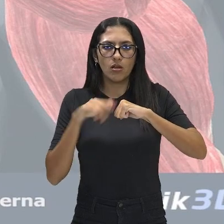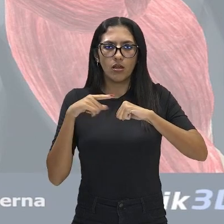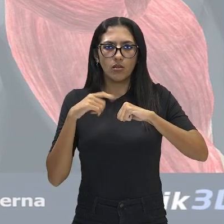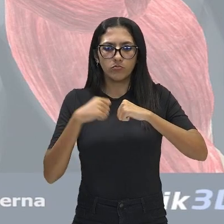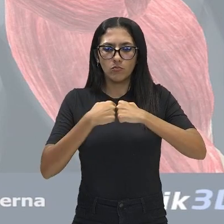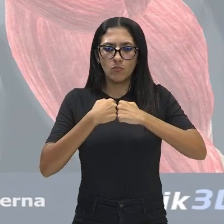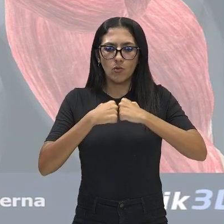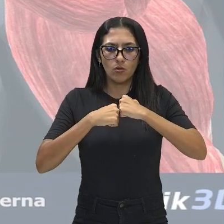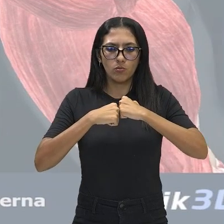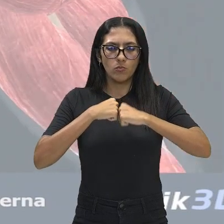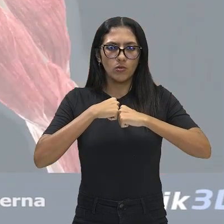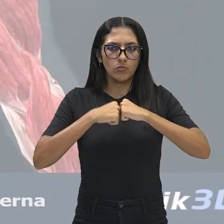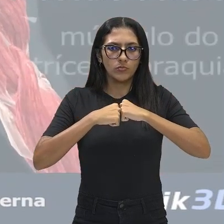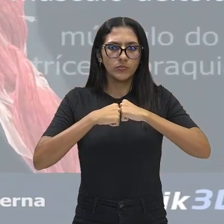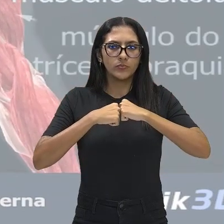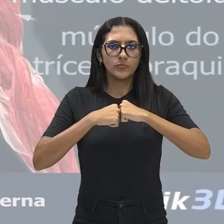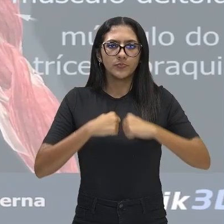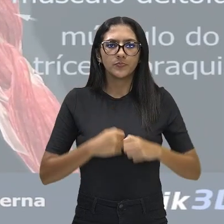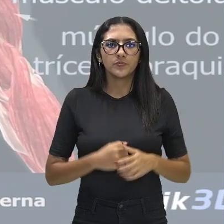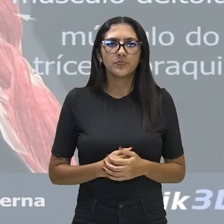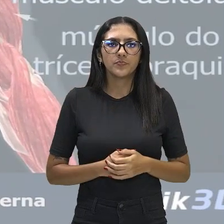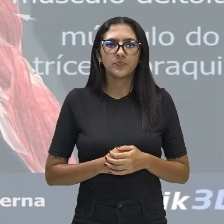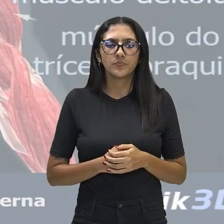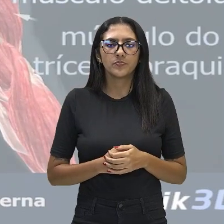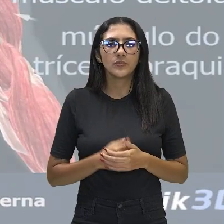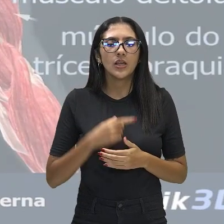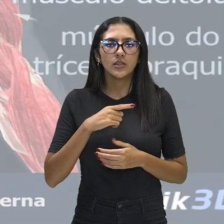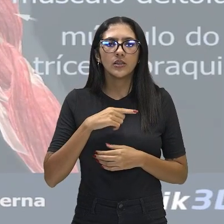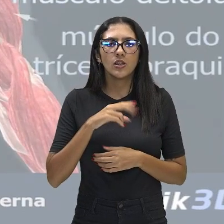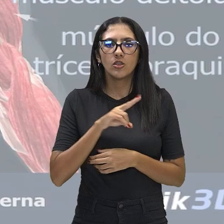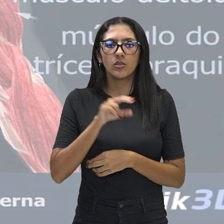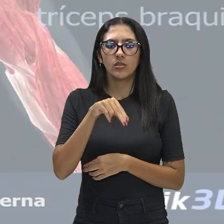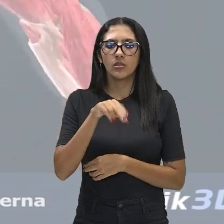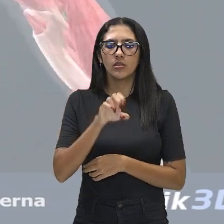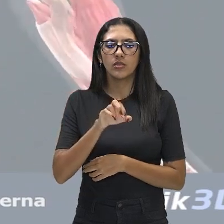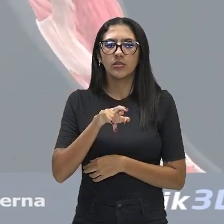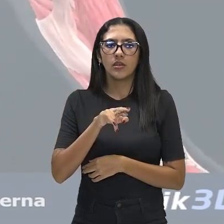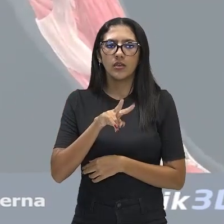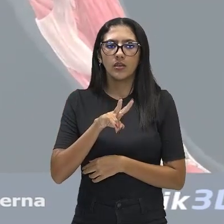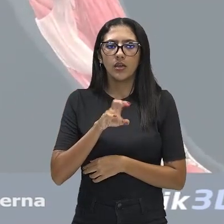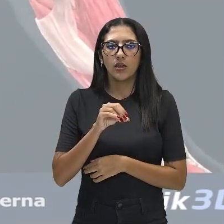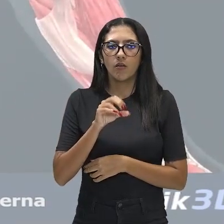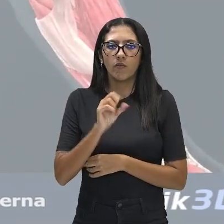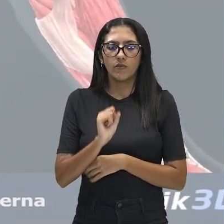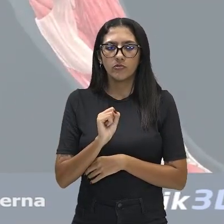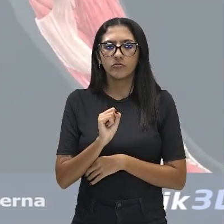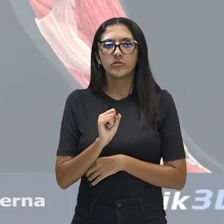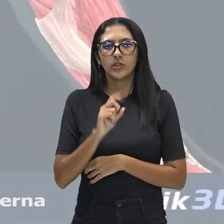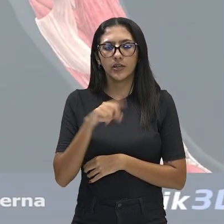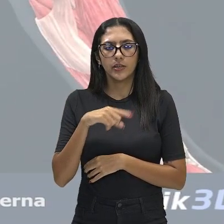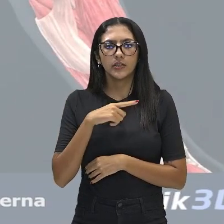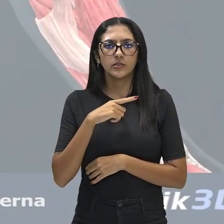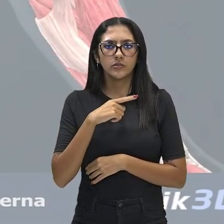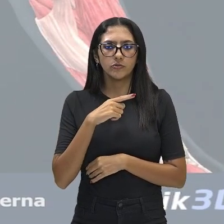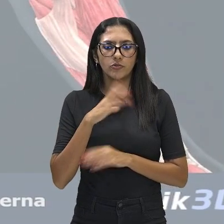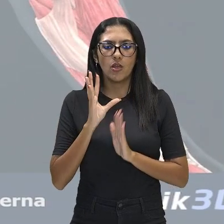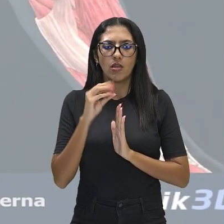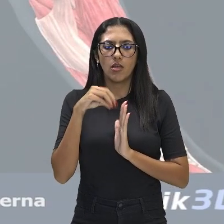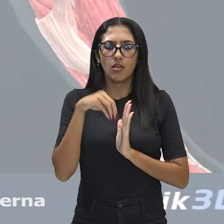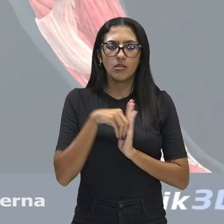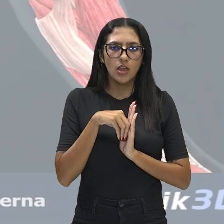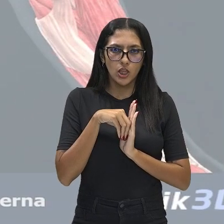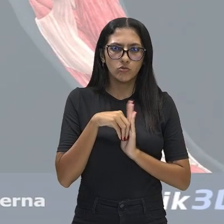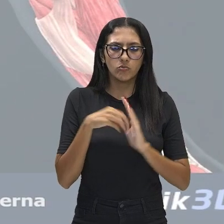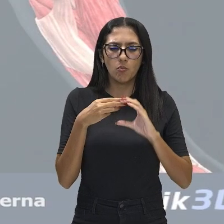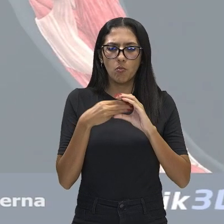ter o quê? Os nervos, que vão conter as nossas células